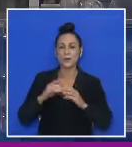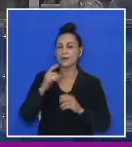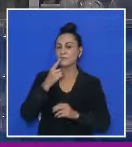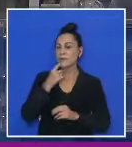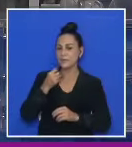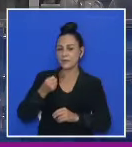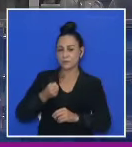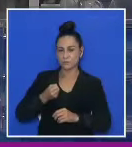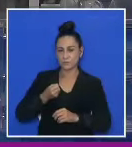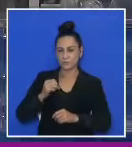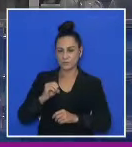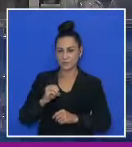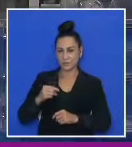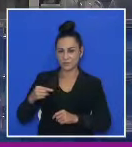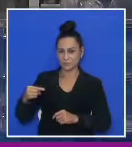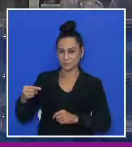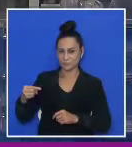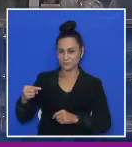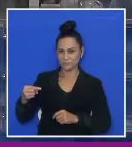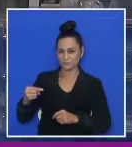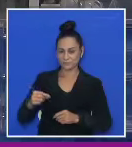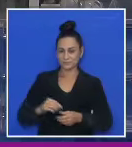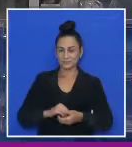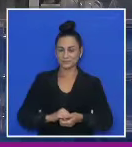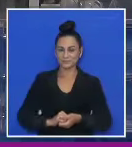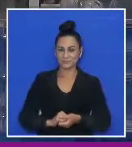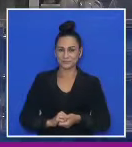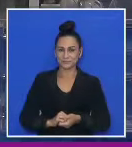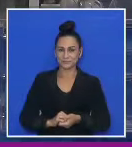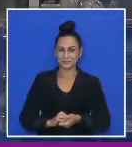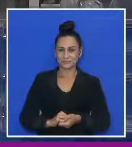Bola vermelha número 01.